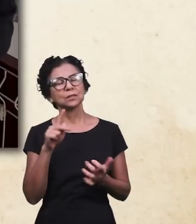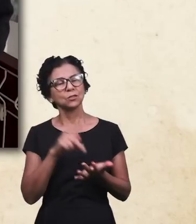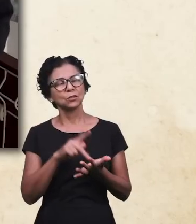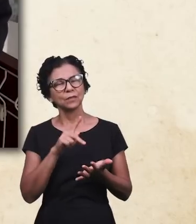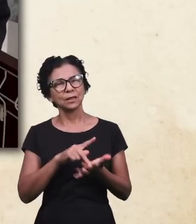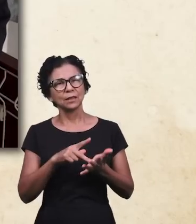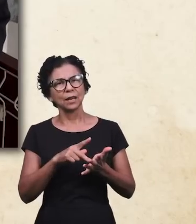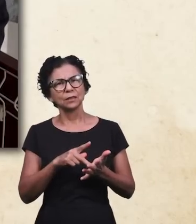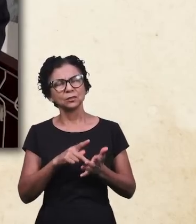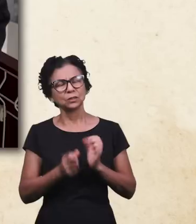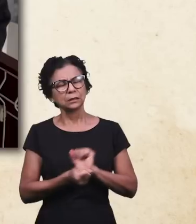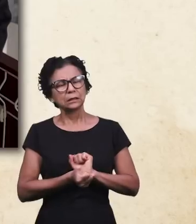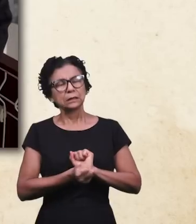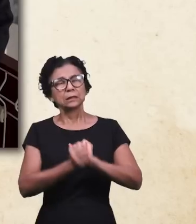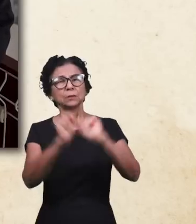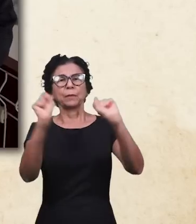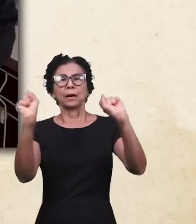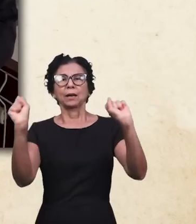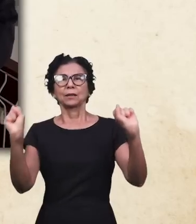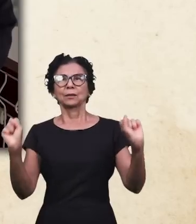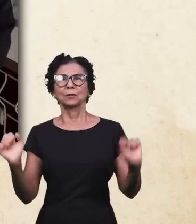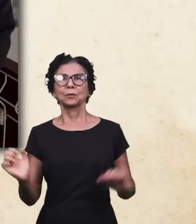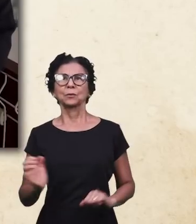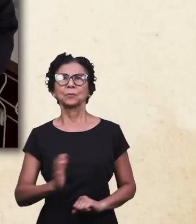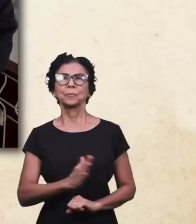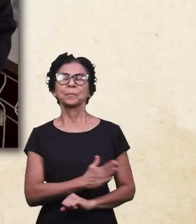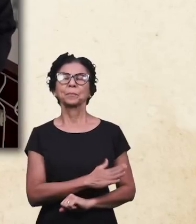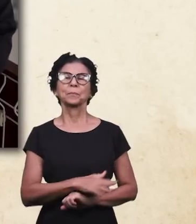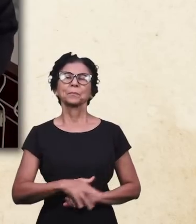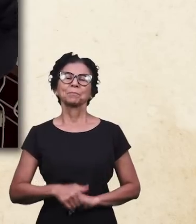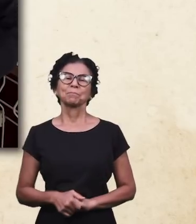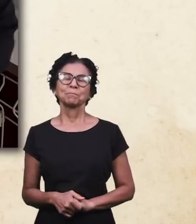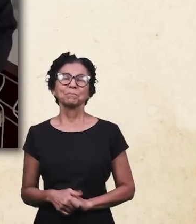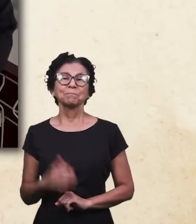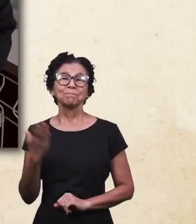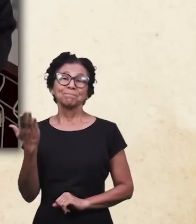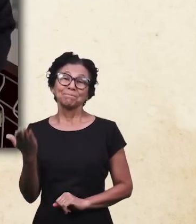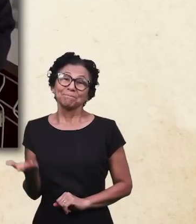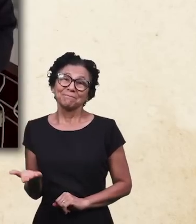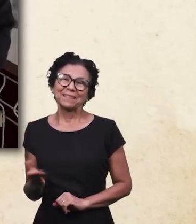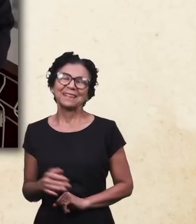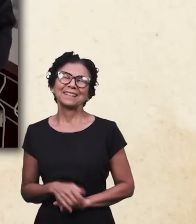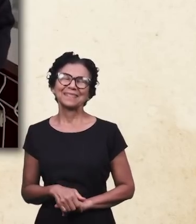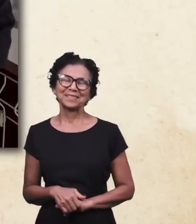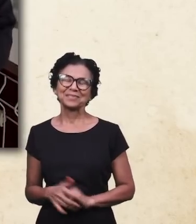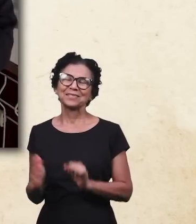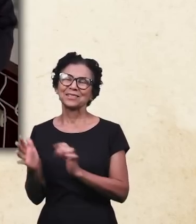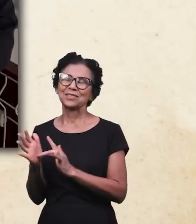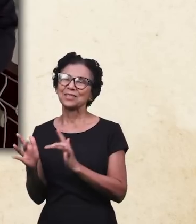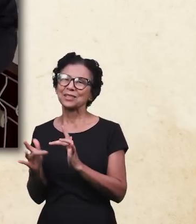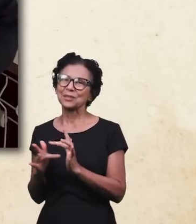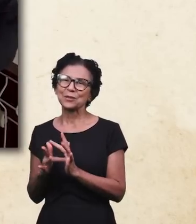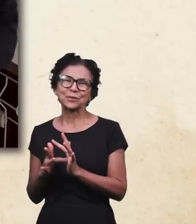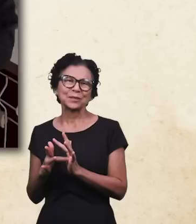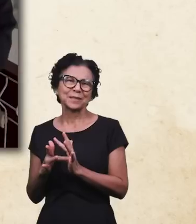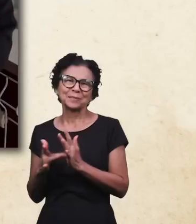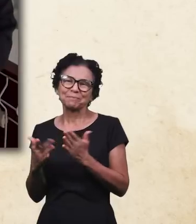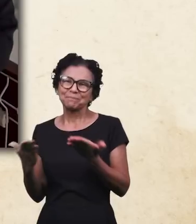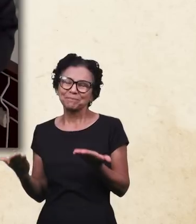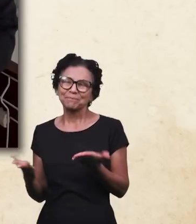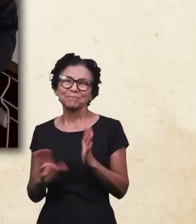Jesus é o maior exemplo de perdão que nós podemos ter na